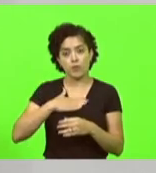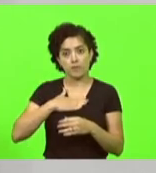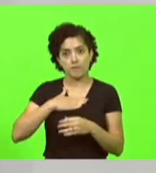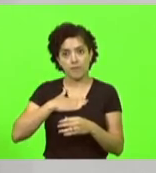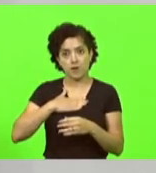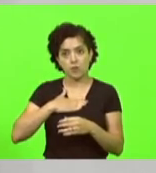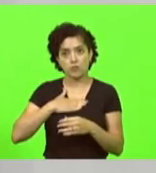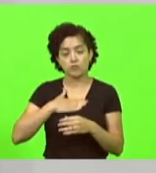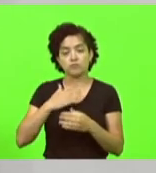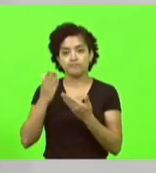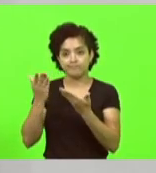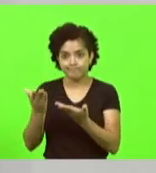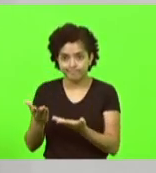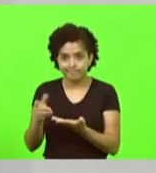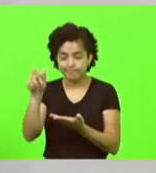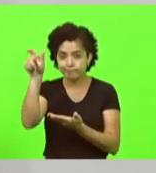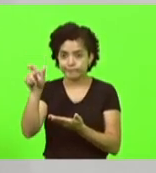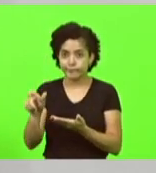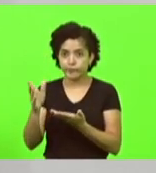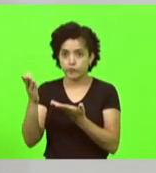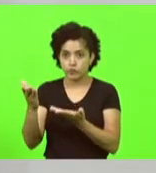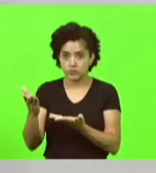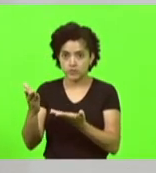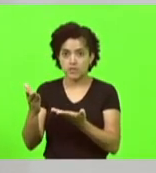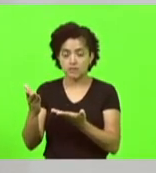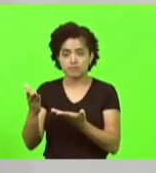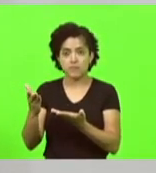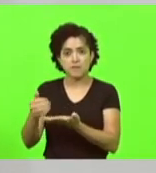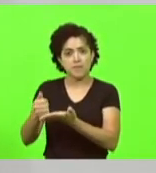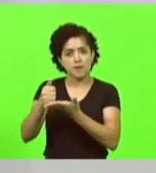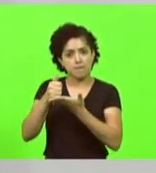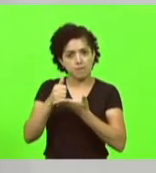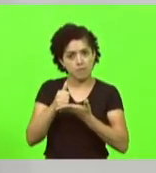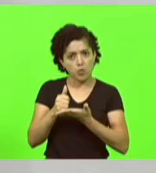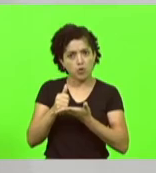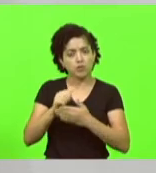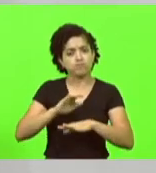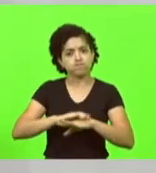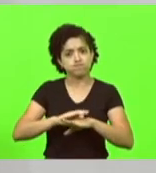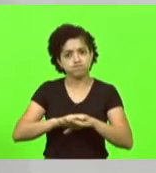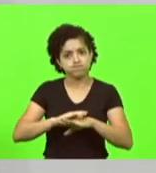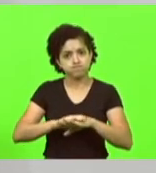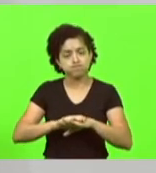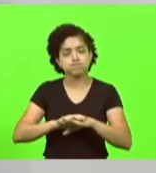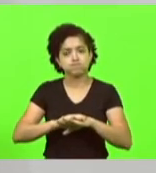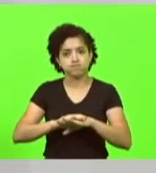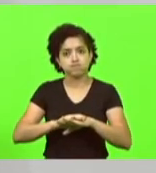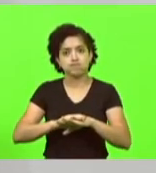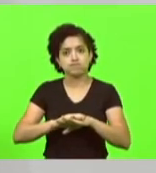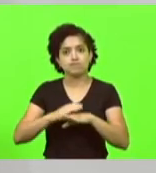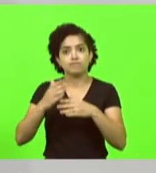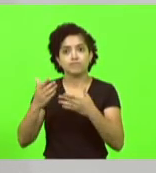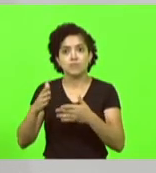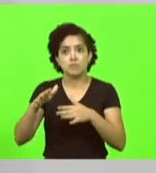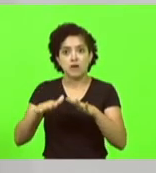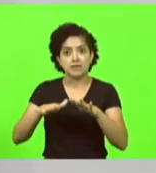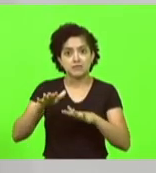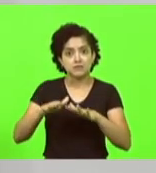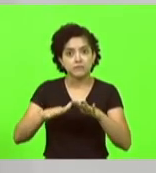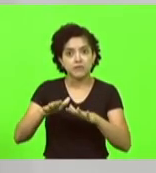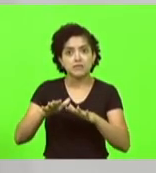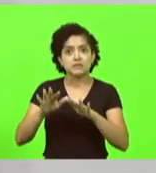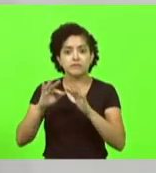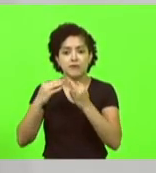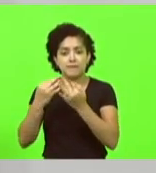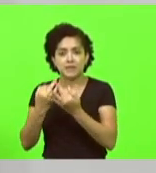você é o meu braço direito. Muitas vezes deixa a família dele para poder